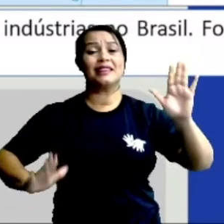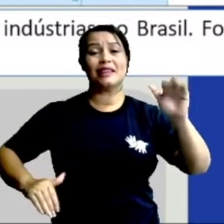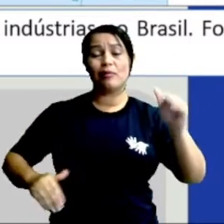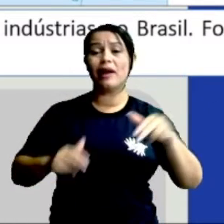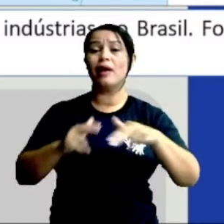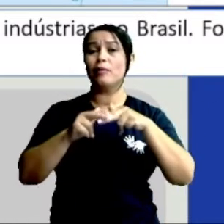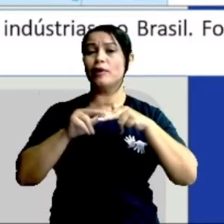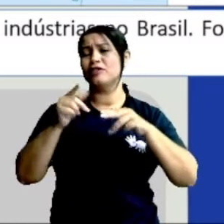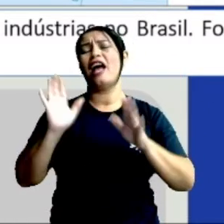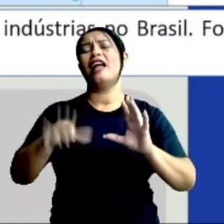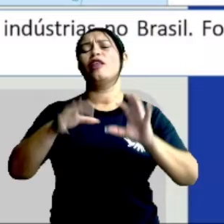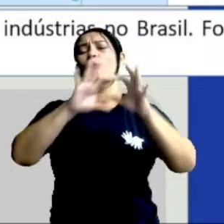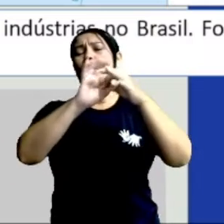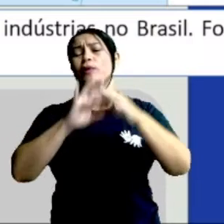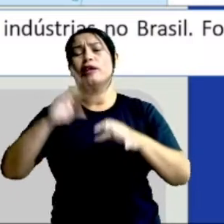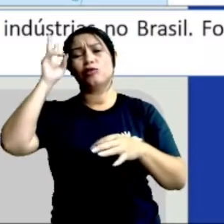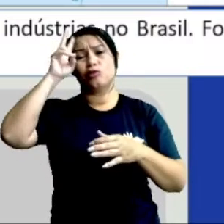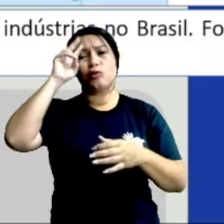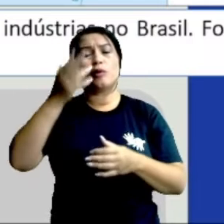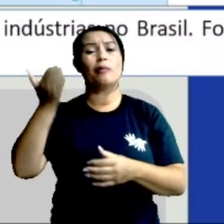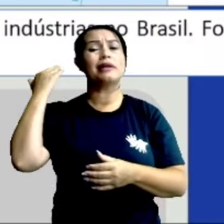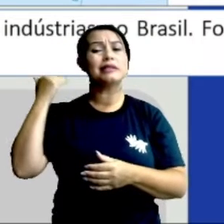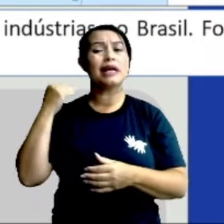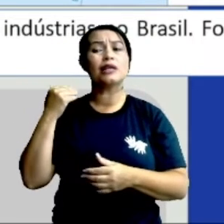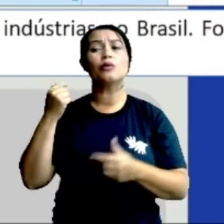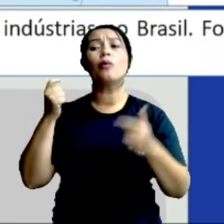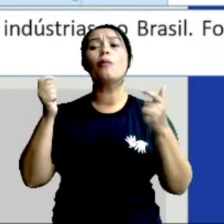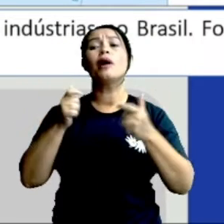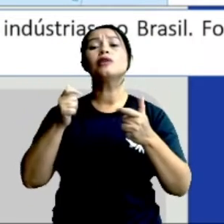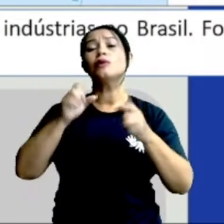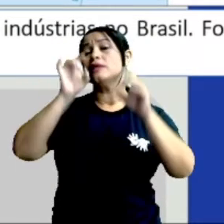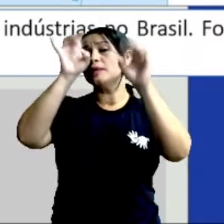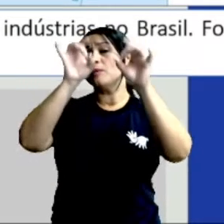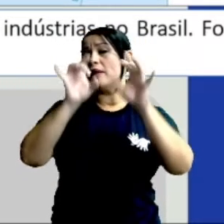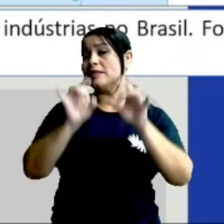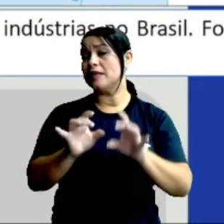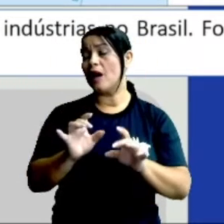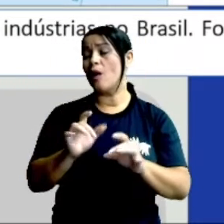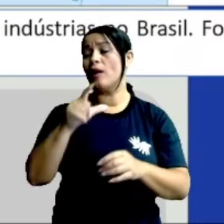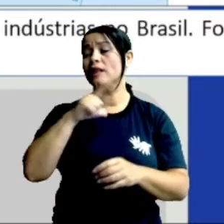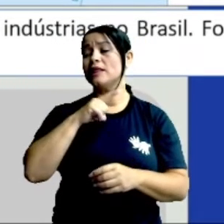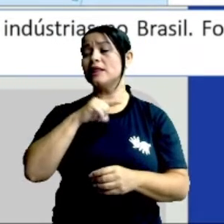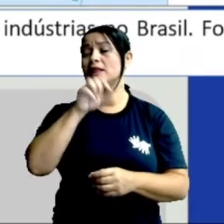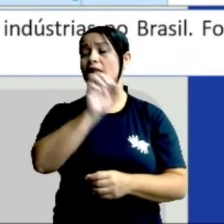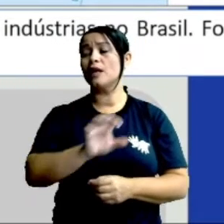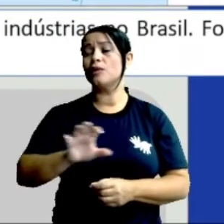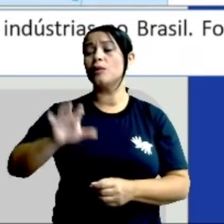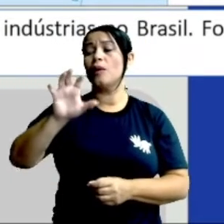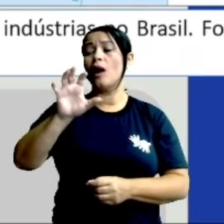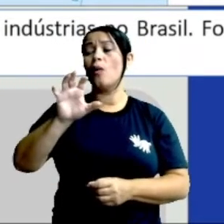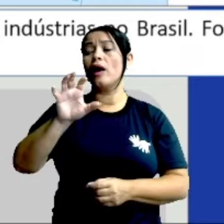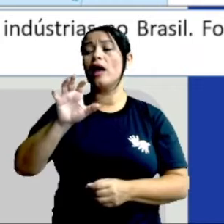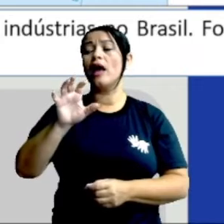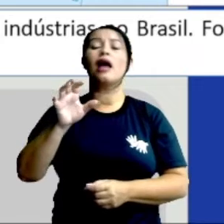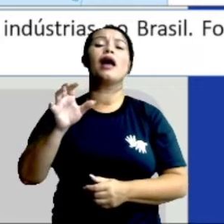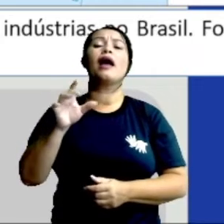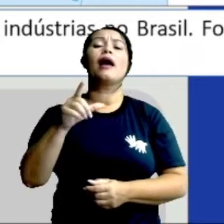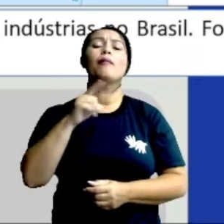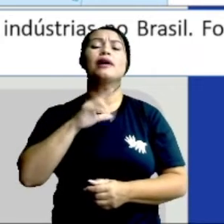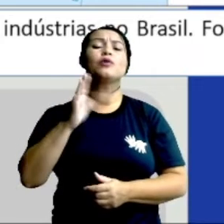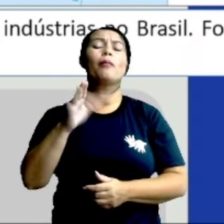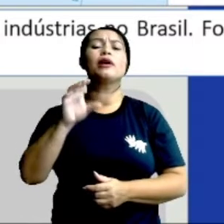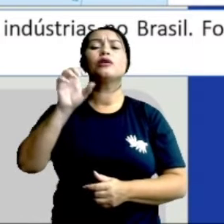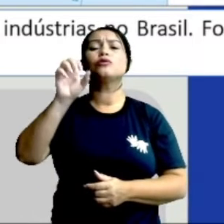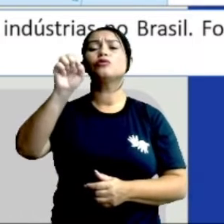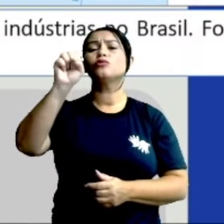uma concentração no litoral, mas em especial, ó, aqui nessa parte do território que aí abrange a região sudeste, parte